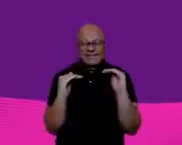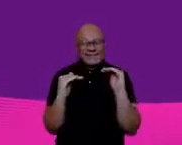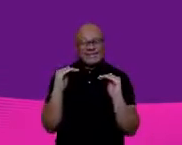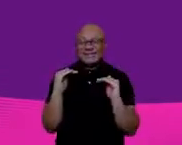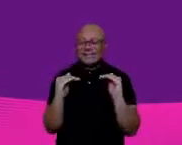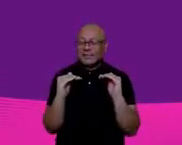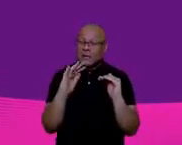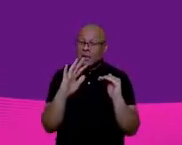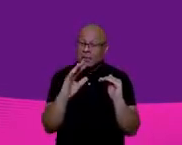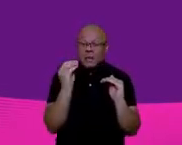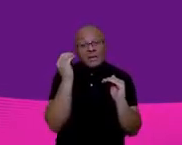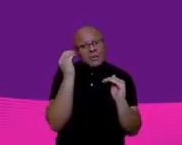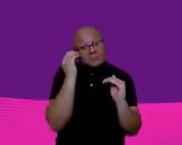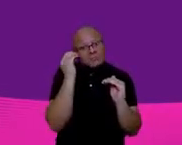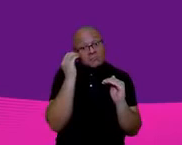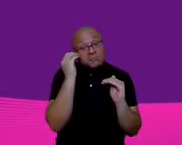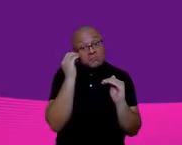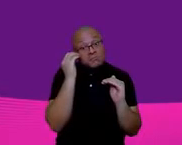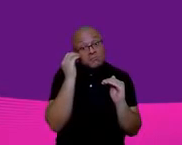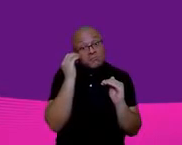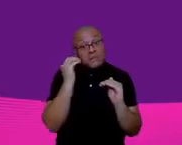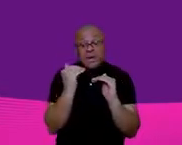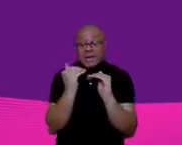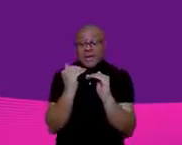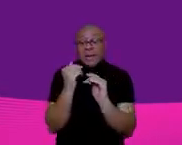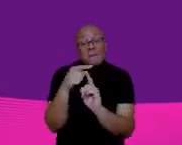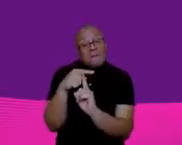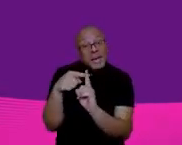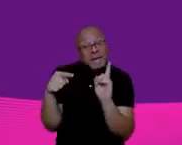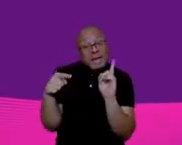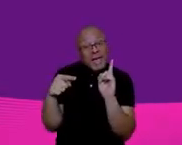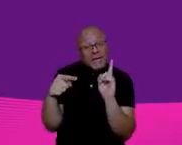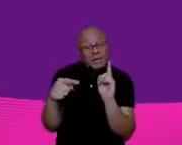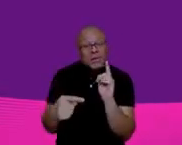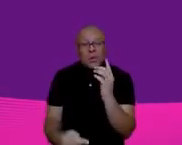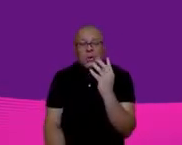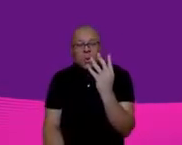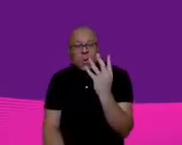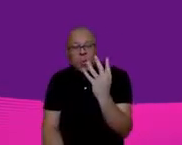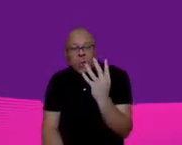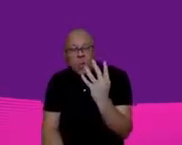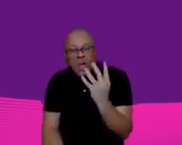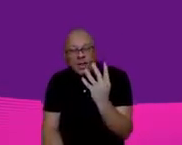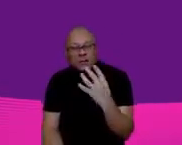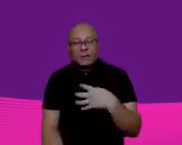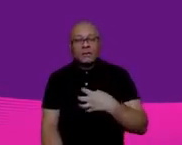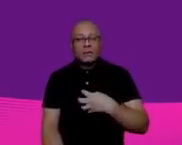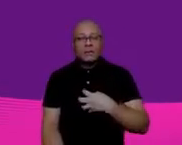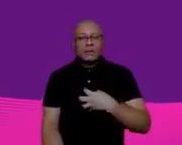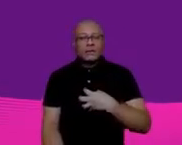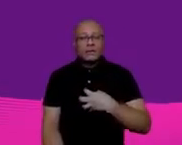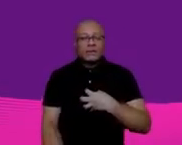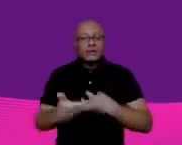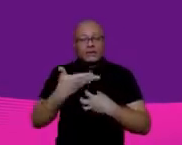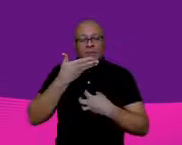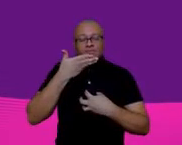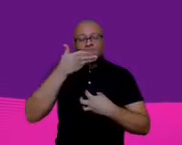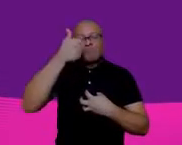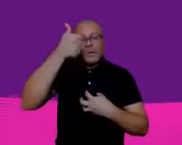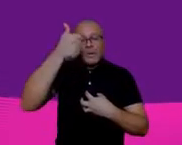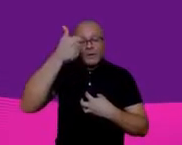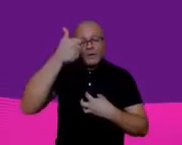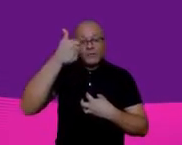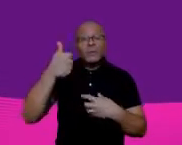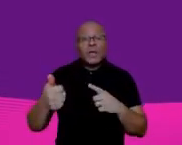conseguiria dar metade para ela, uns 4, pelo menos, para que ela sentisse um conforto maior. Ela tinha um